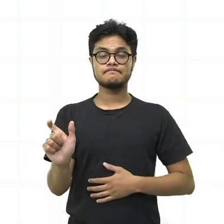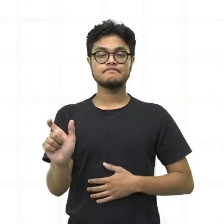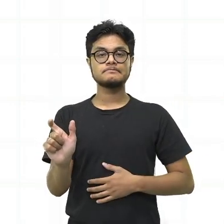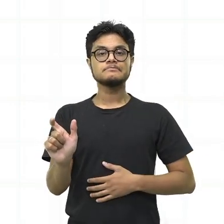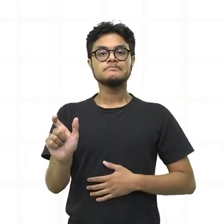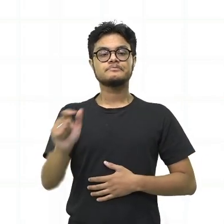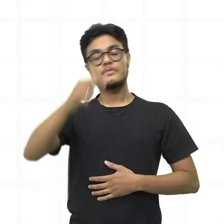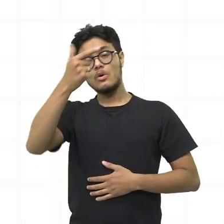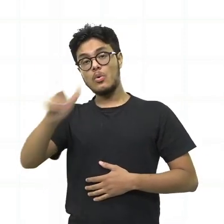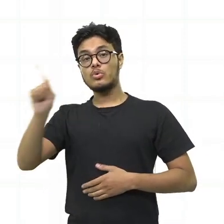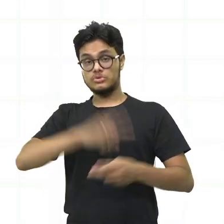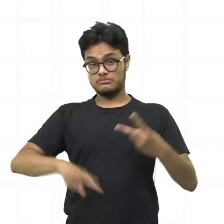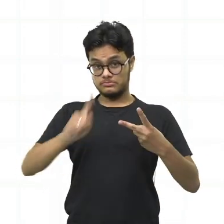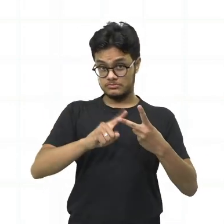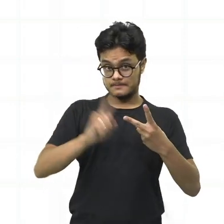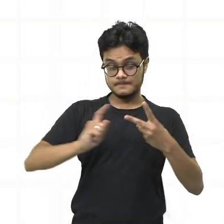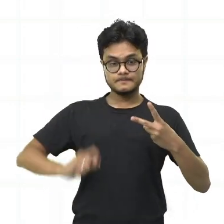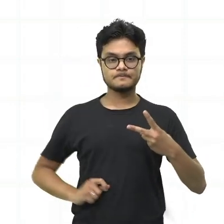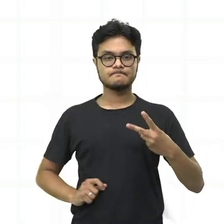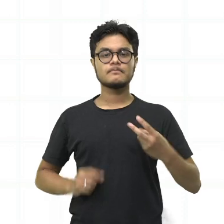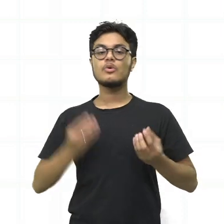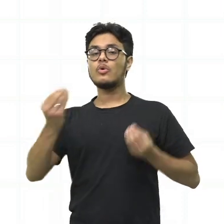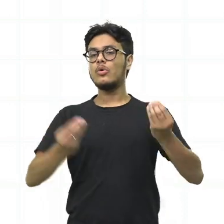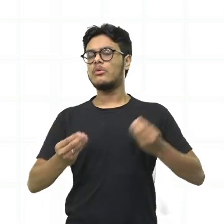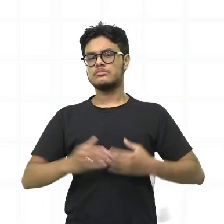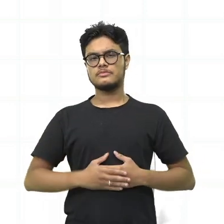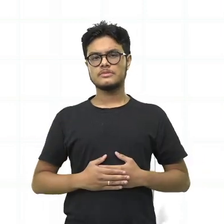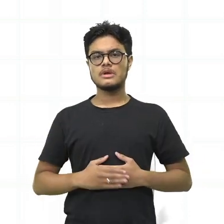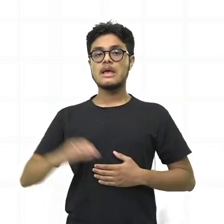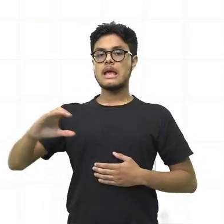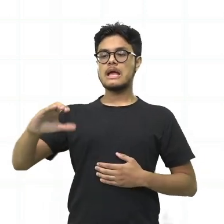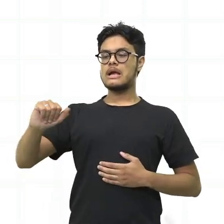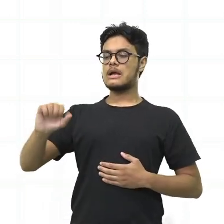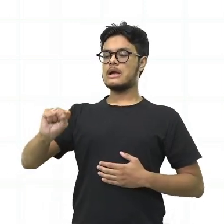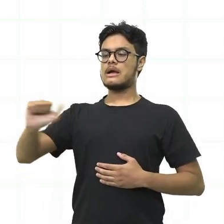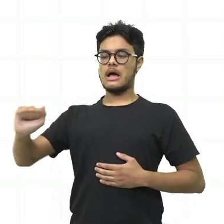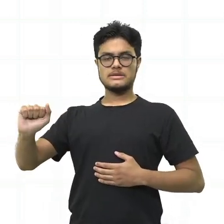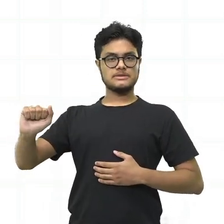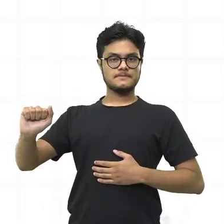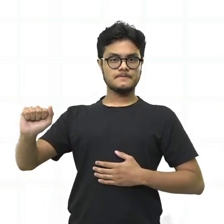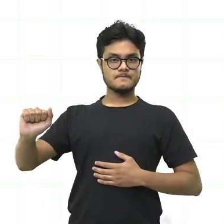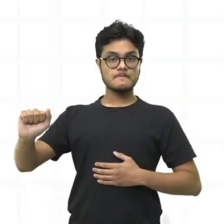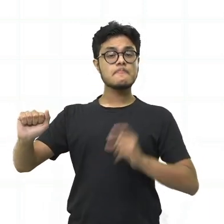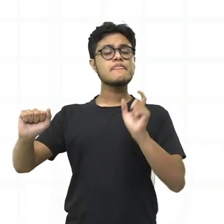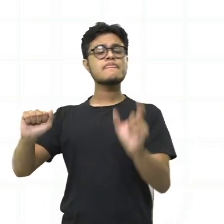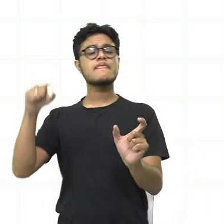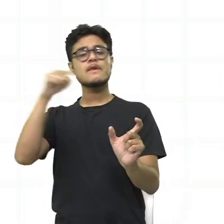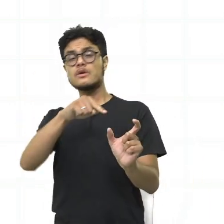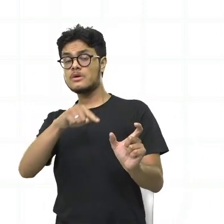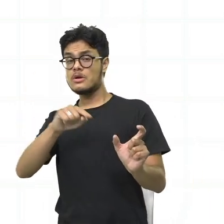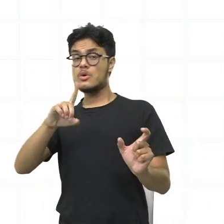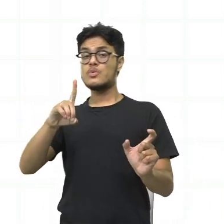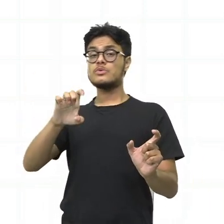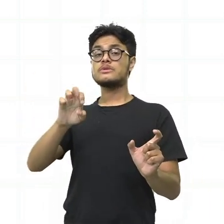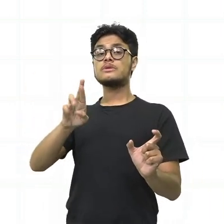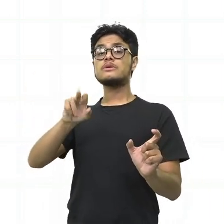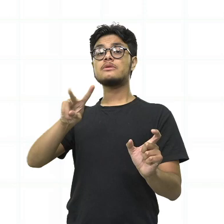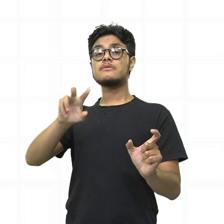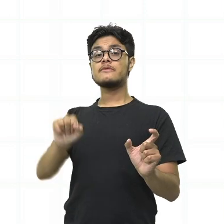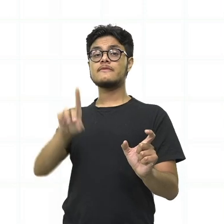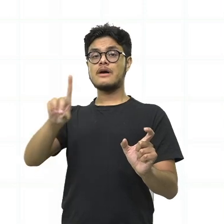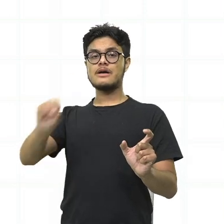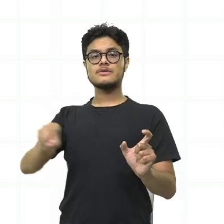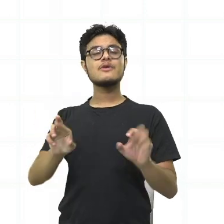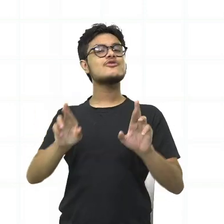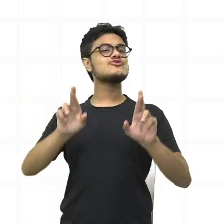próxima classificação, que são os derivados, derivado é aquele cujo nome origina-se com